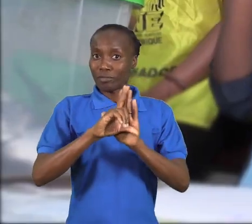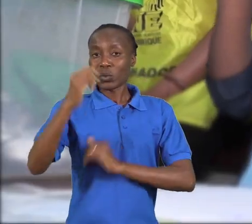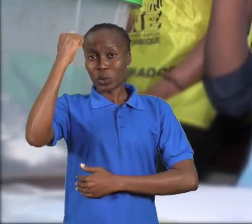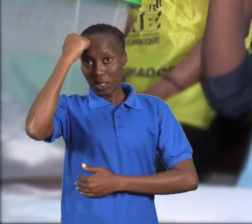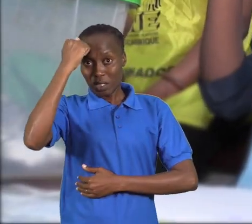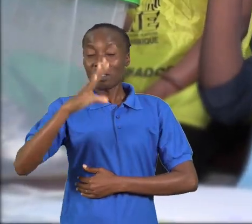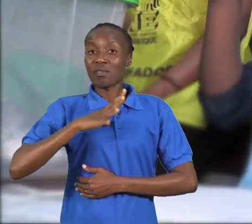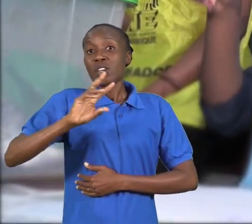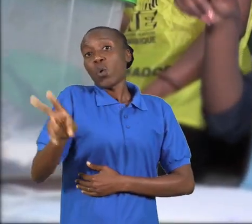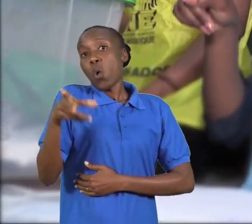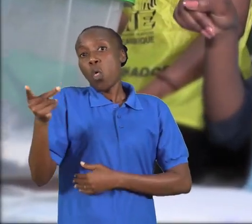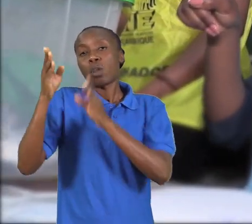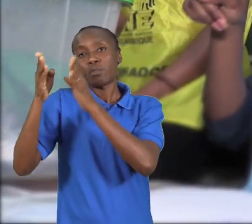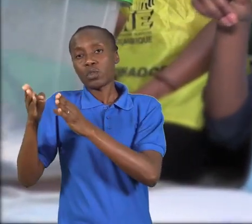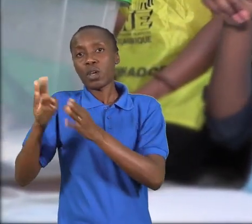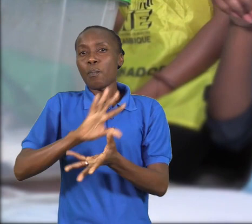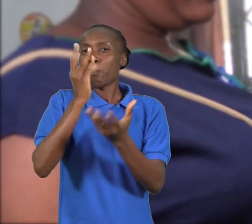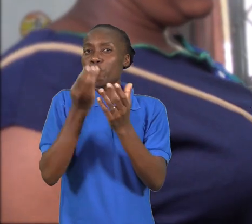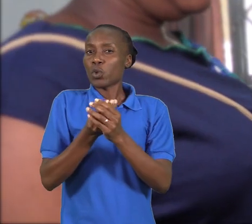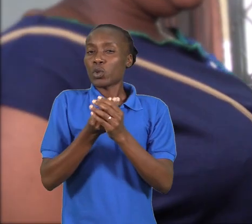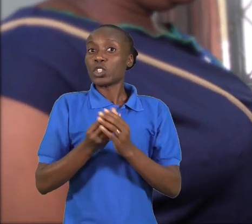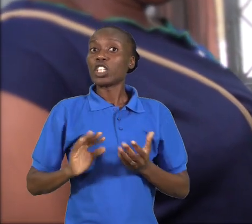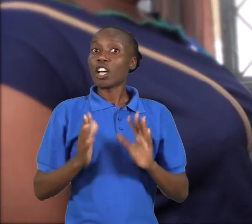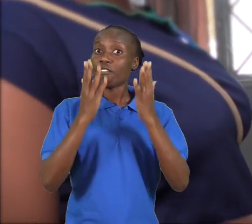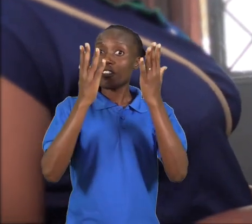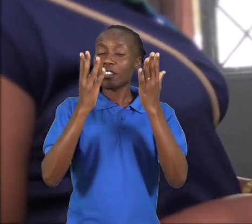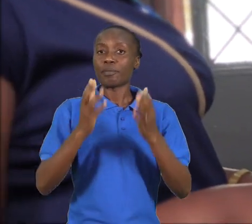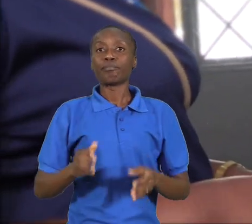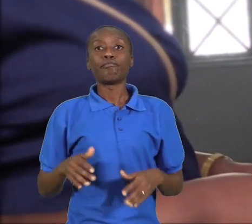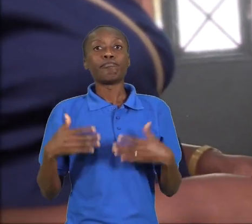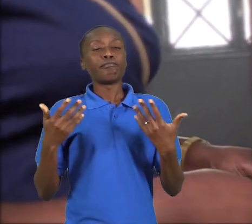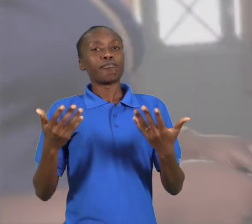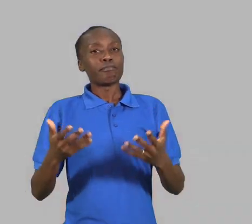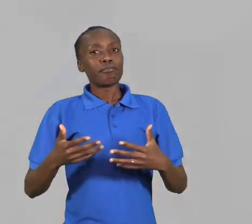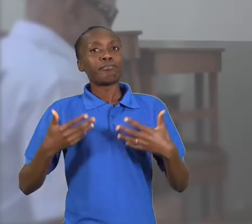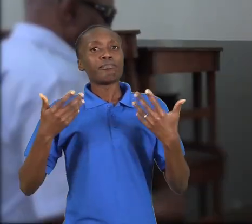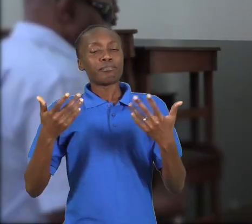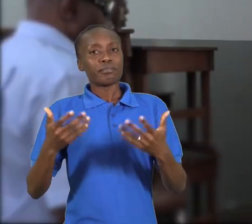igualdade de condições com as demais pessoas em todos os aspectos da vida.